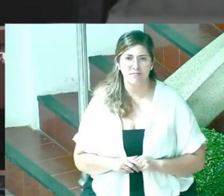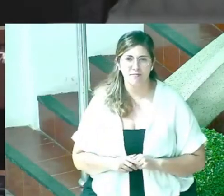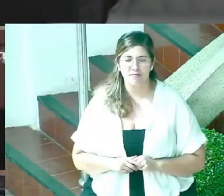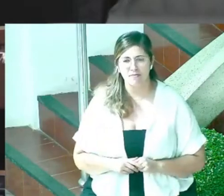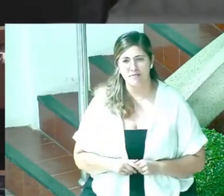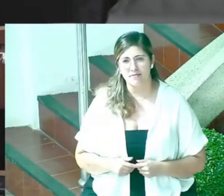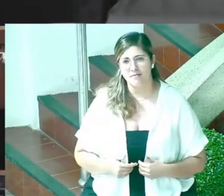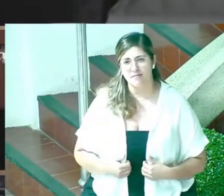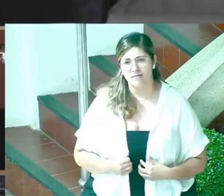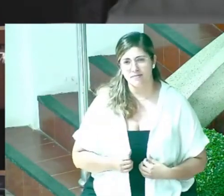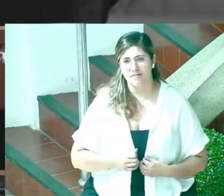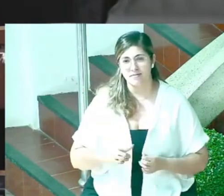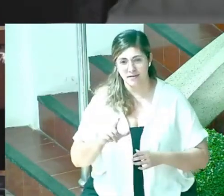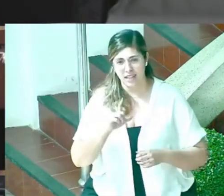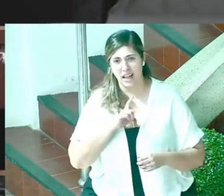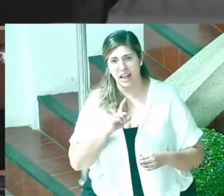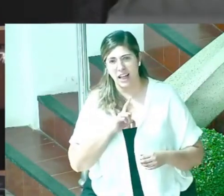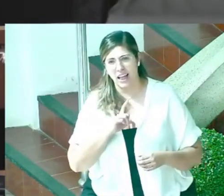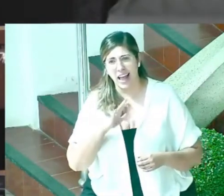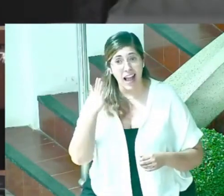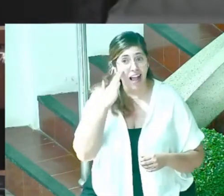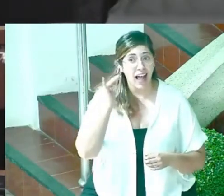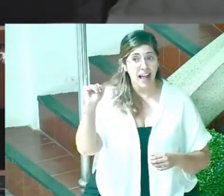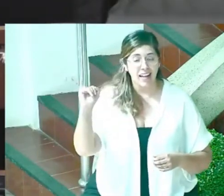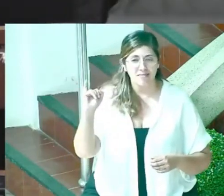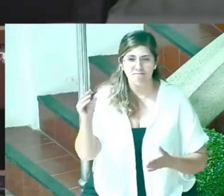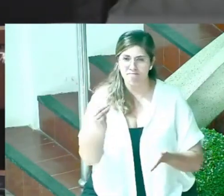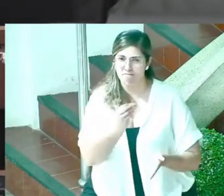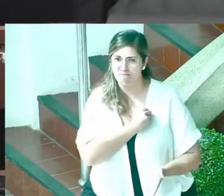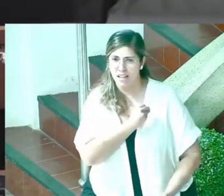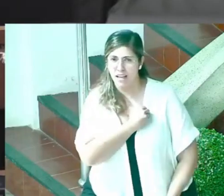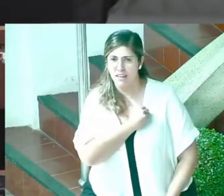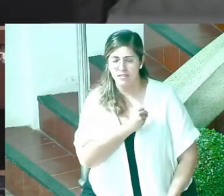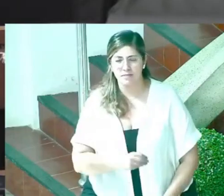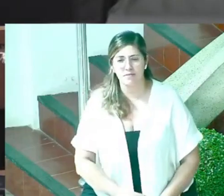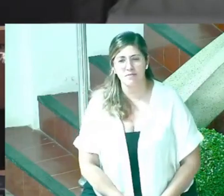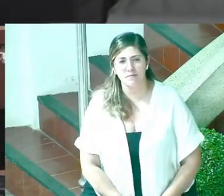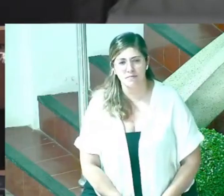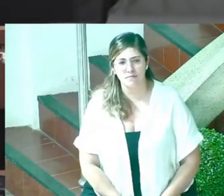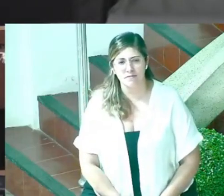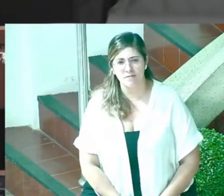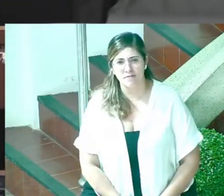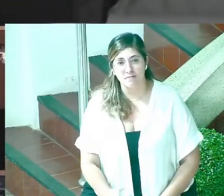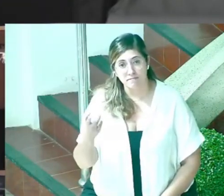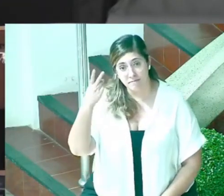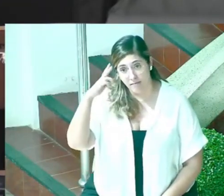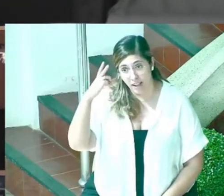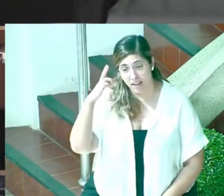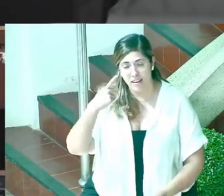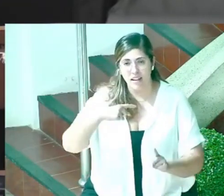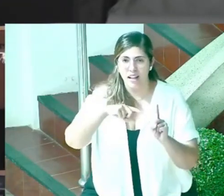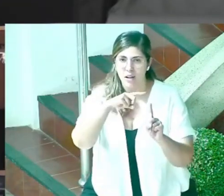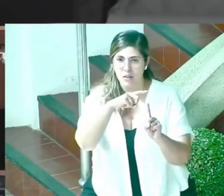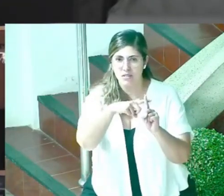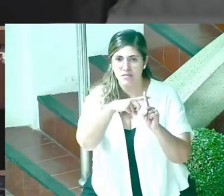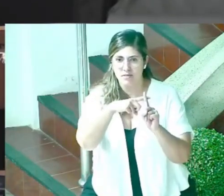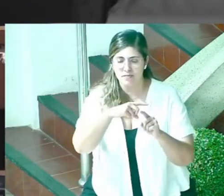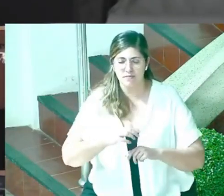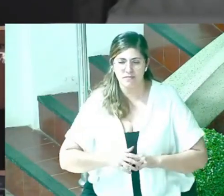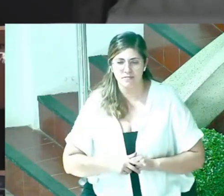nos caluniou, talvez aquele que fez o mal contra nós. Estamos liberados? E a minha resposta é